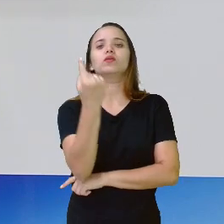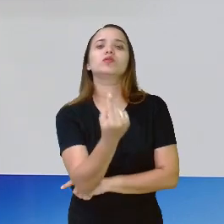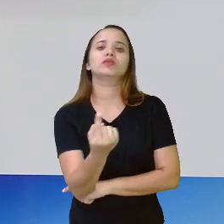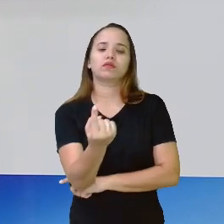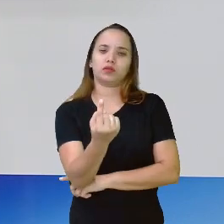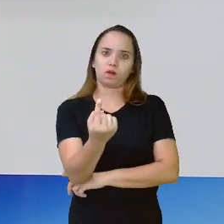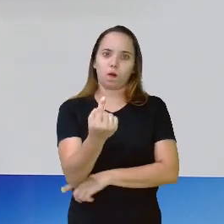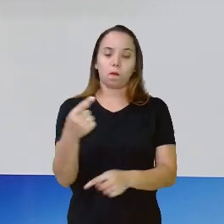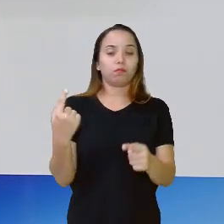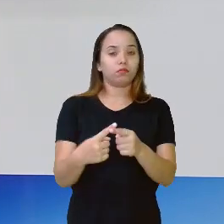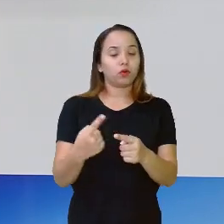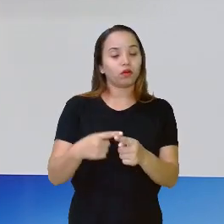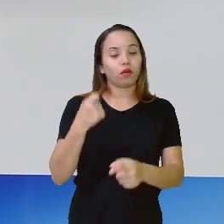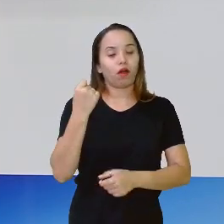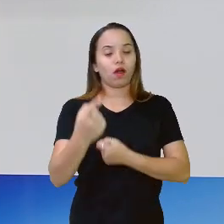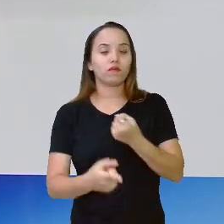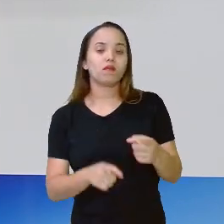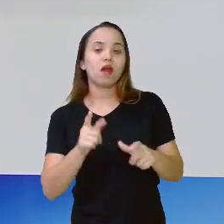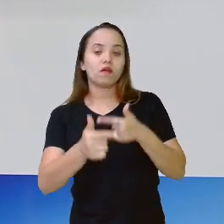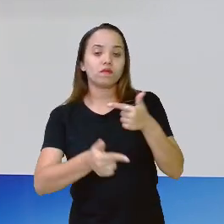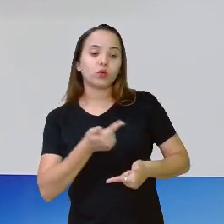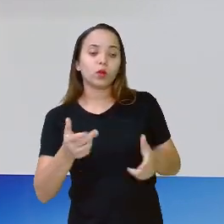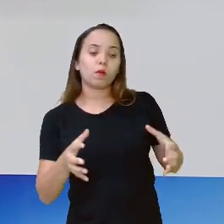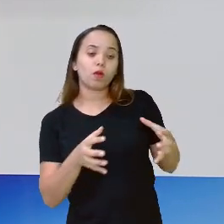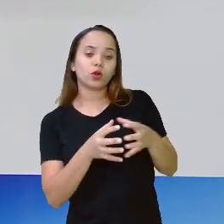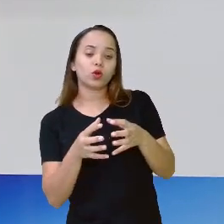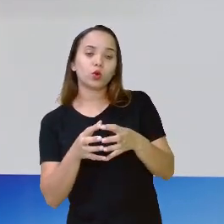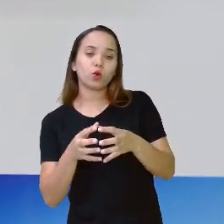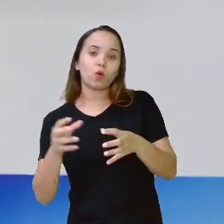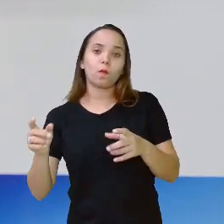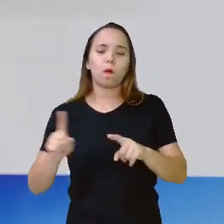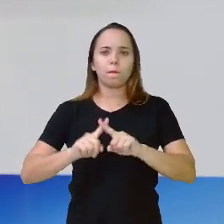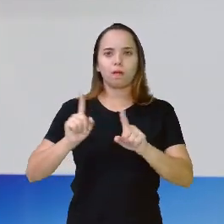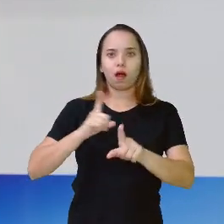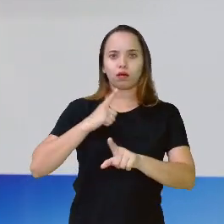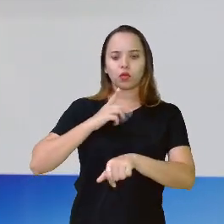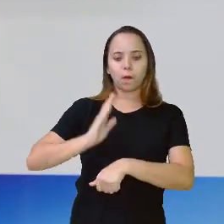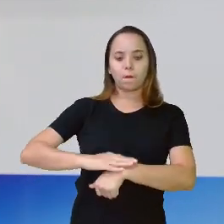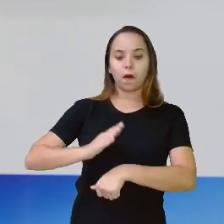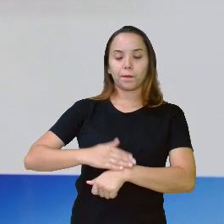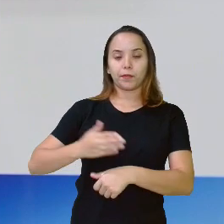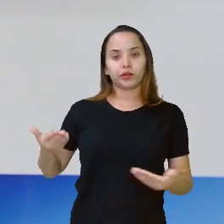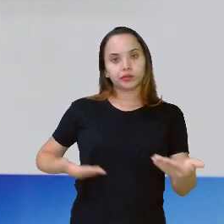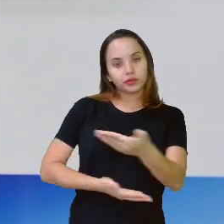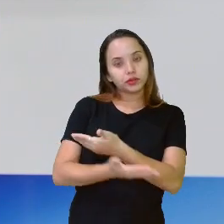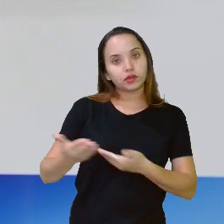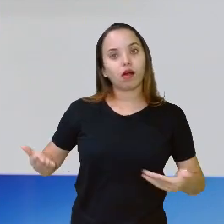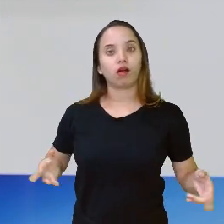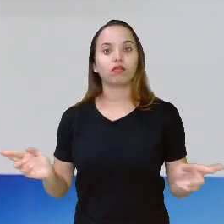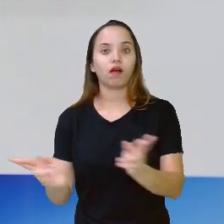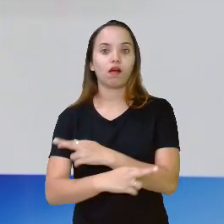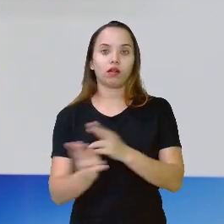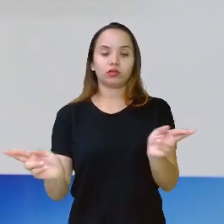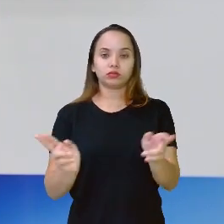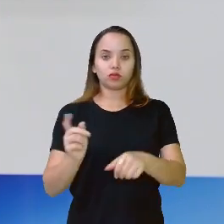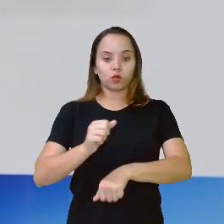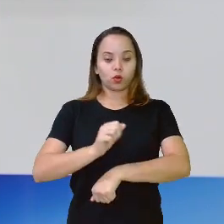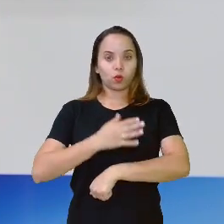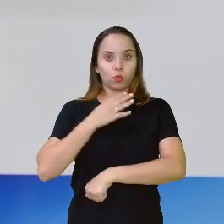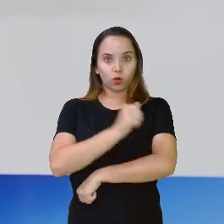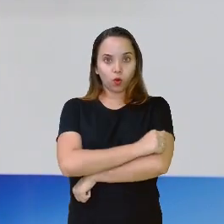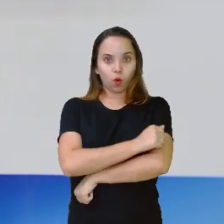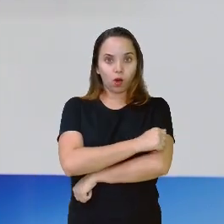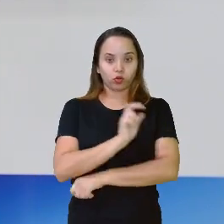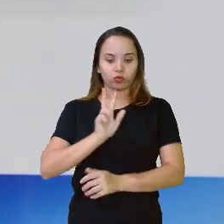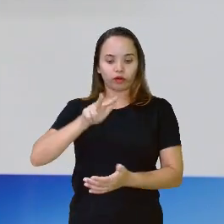um trabalho em grupo ou em dupla, e no momento da socialização, que esse estudante vai ali na frente e ele